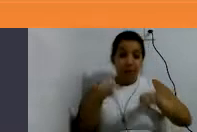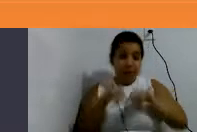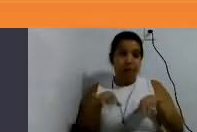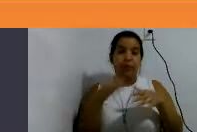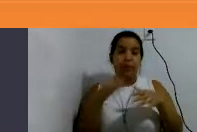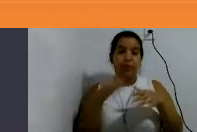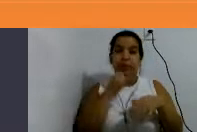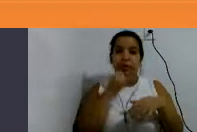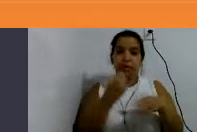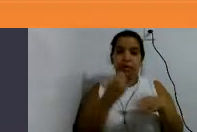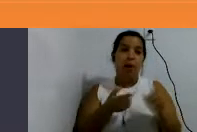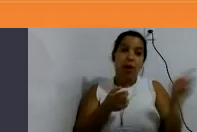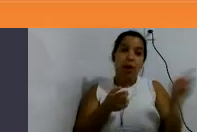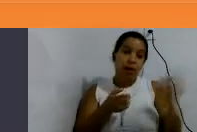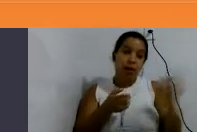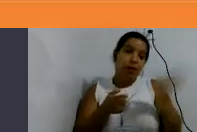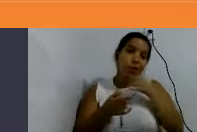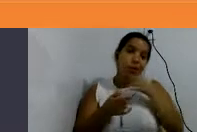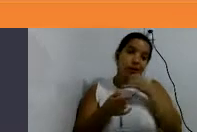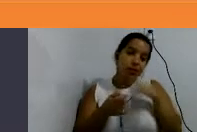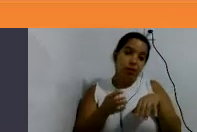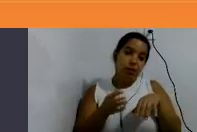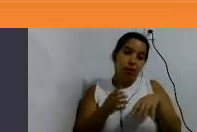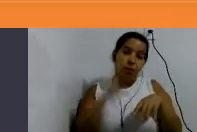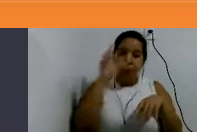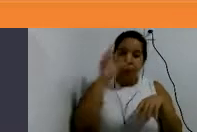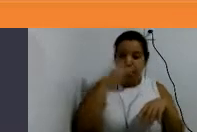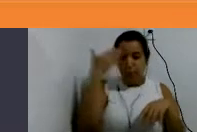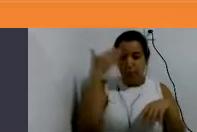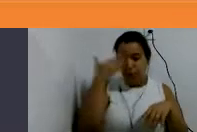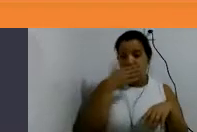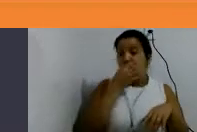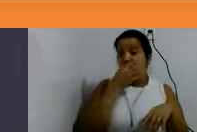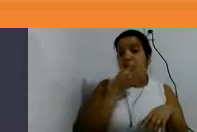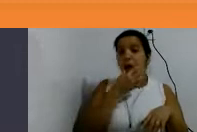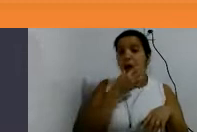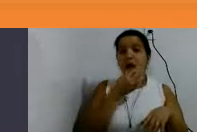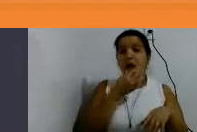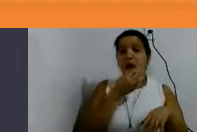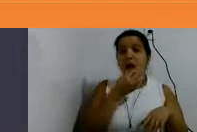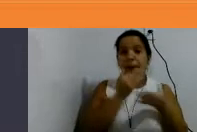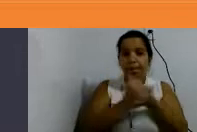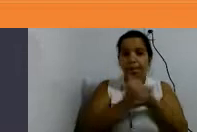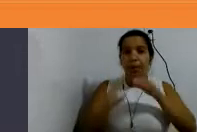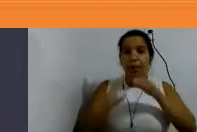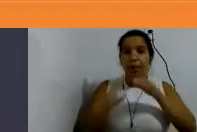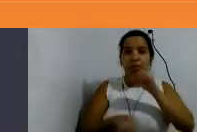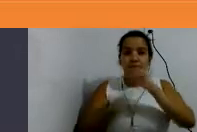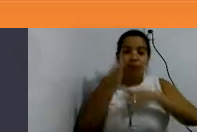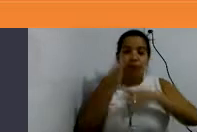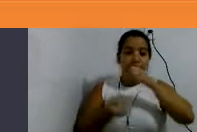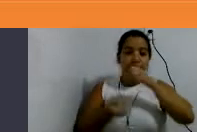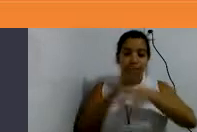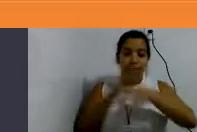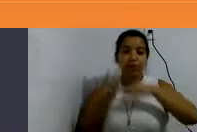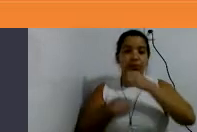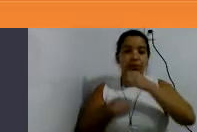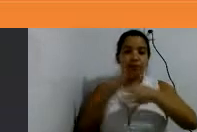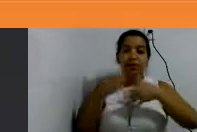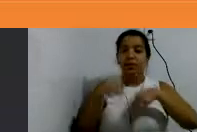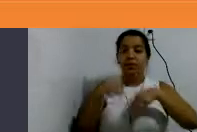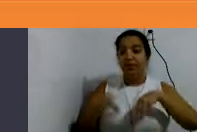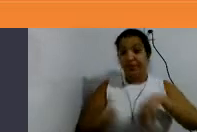No caso aqui é o micro-organismo leishmaniose, e aí ele começa a reproduzir, ele fica ativo lá